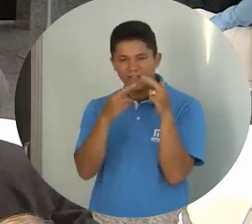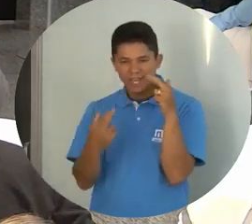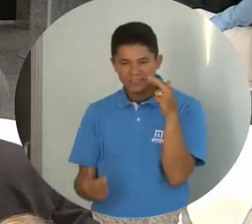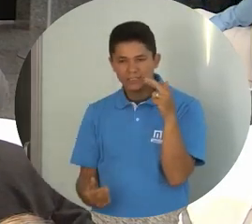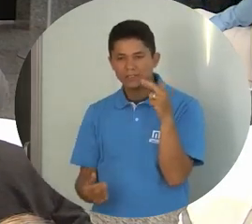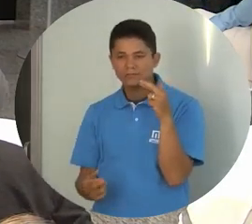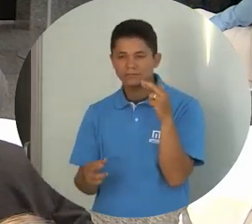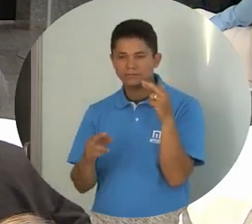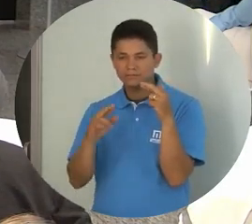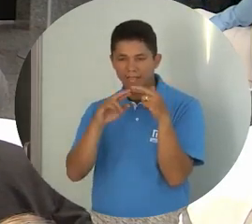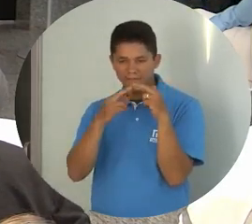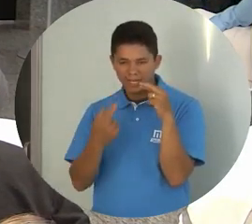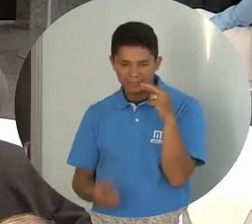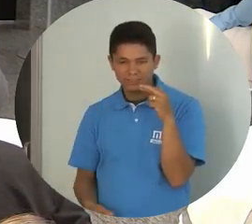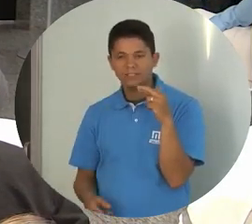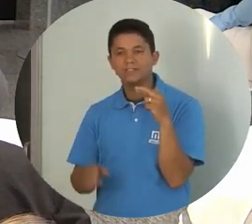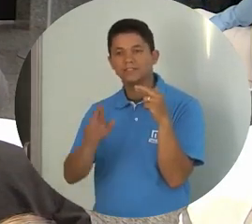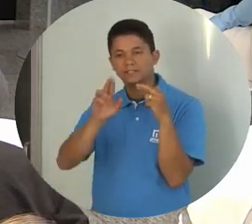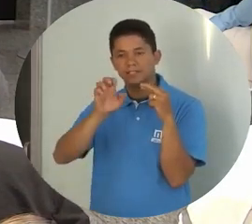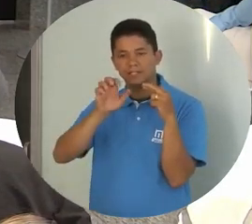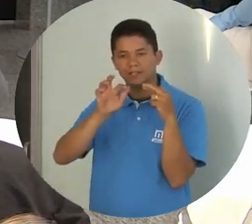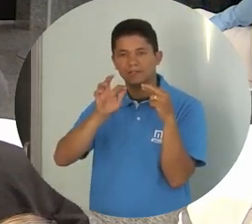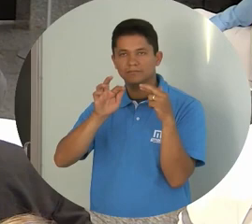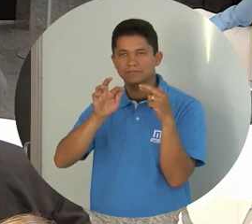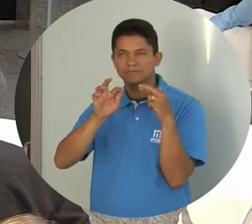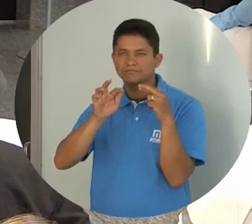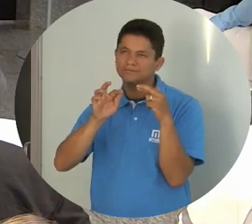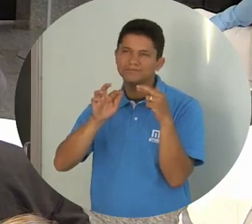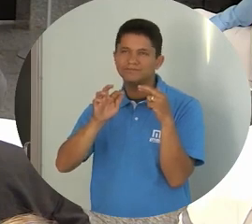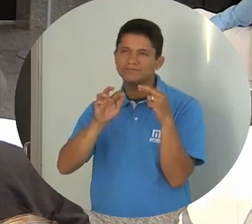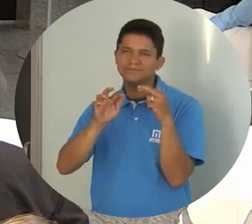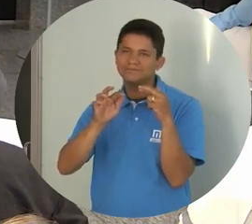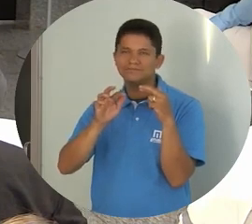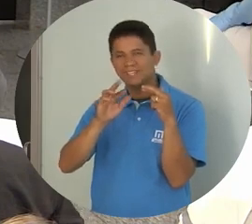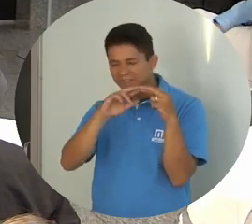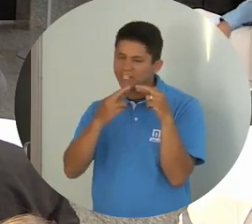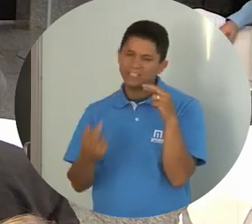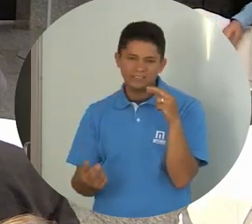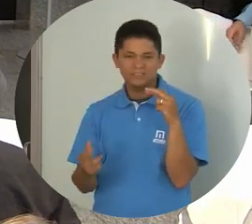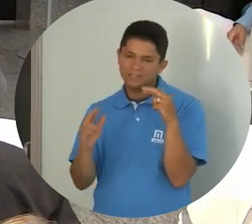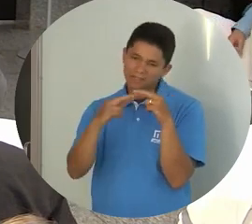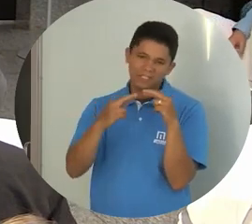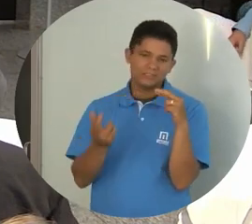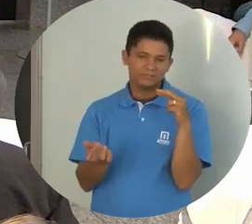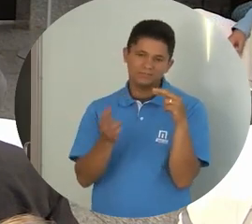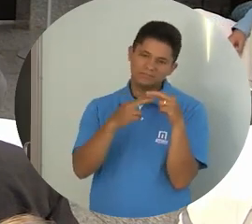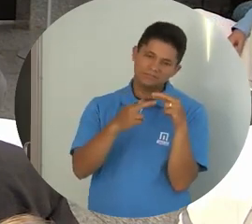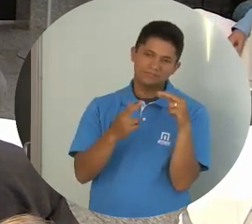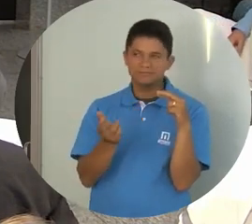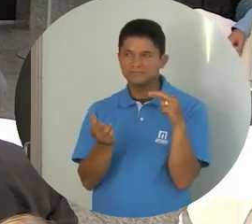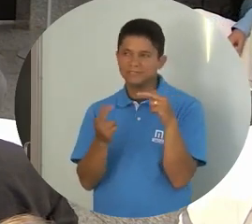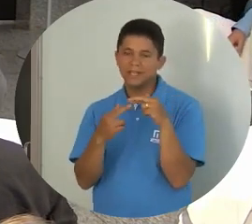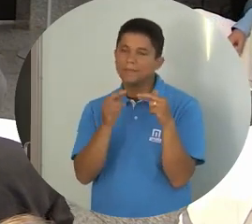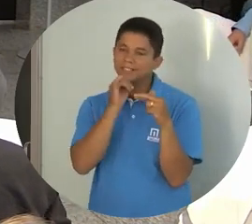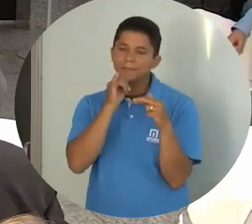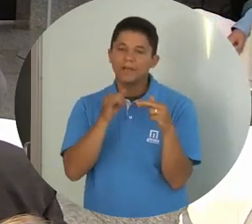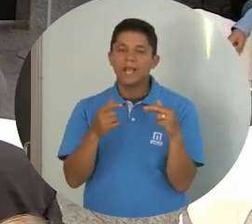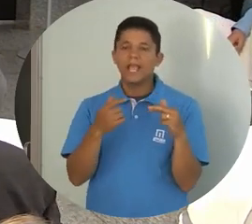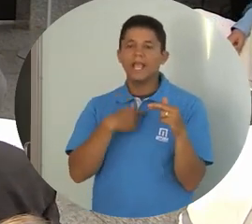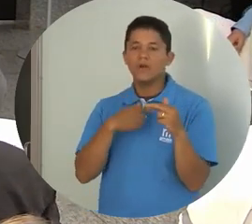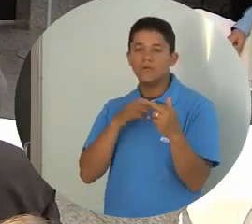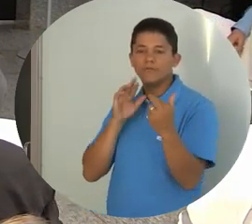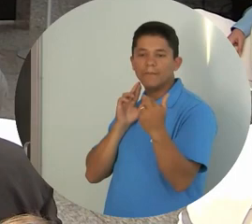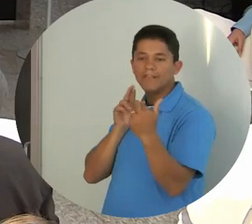fatores ou foi comentado algo em relação a esses números, se está sendo um pouco mais